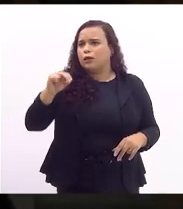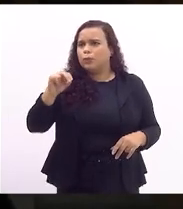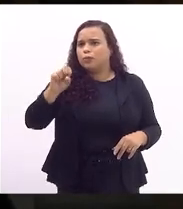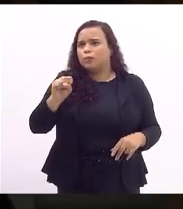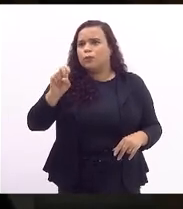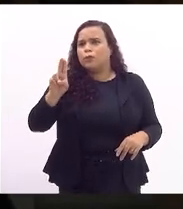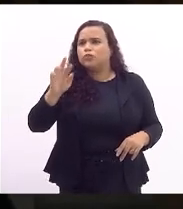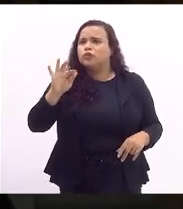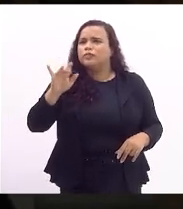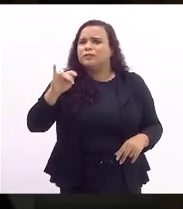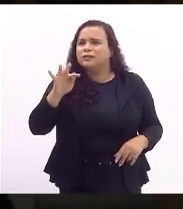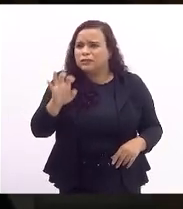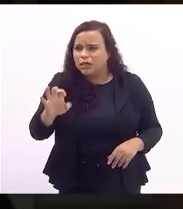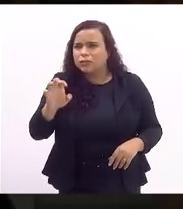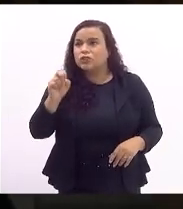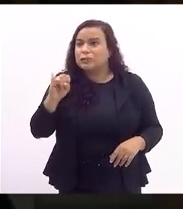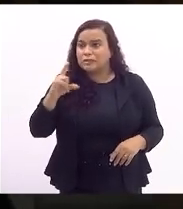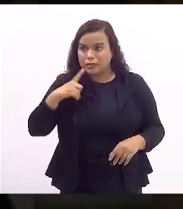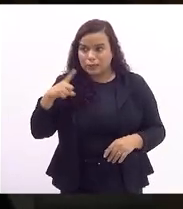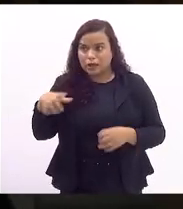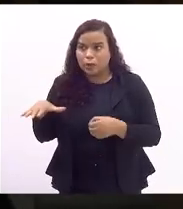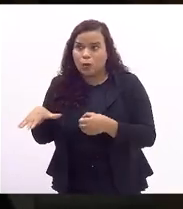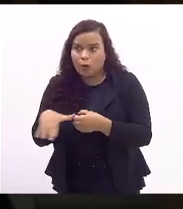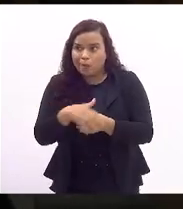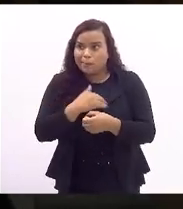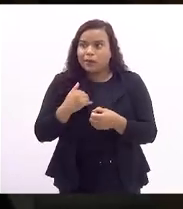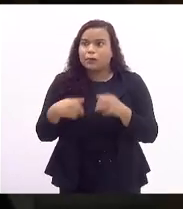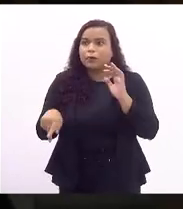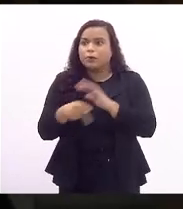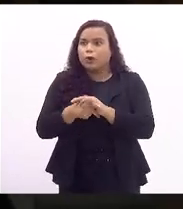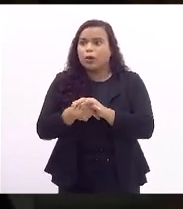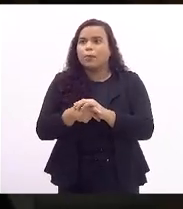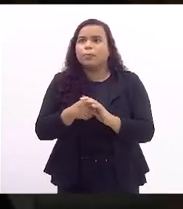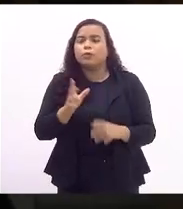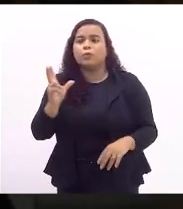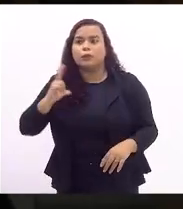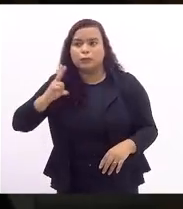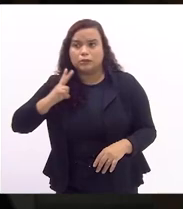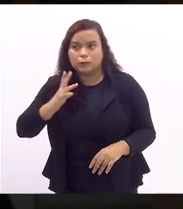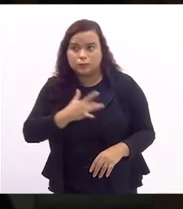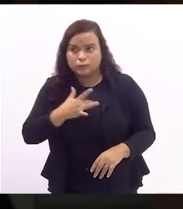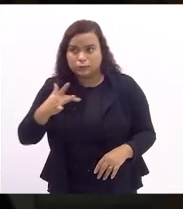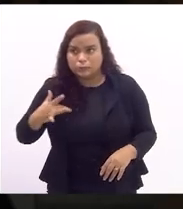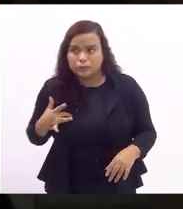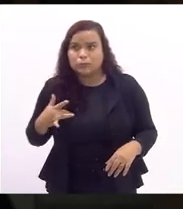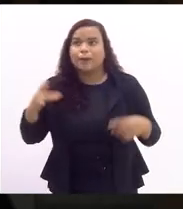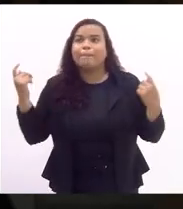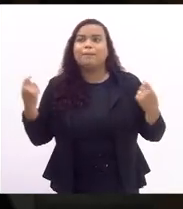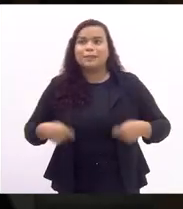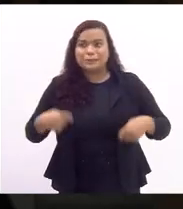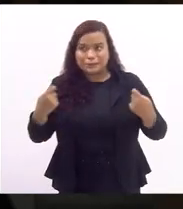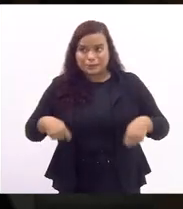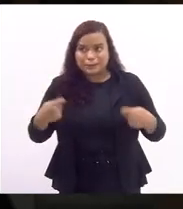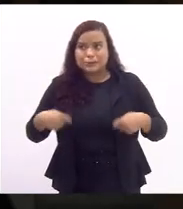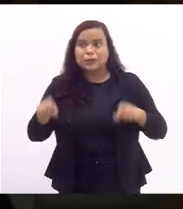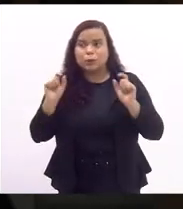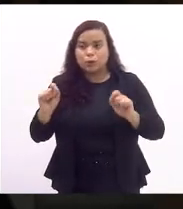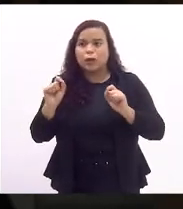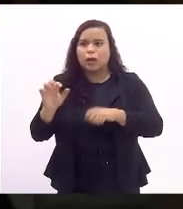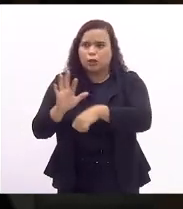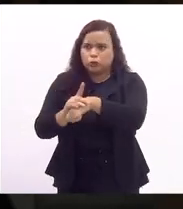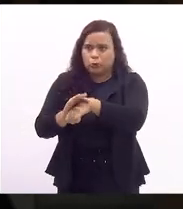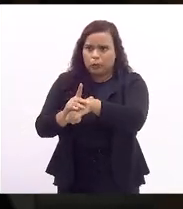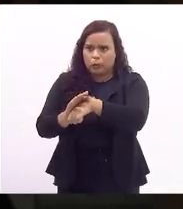cobertura do plano de saúde se faz necessário que a doença